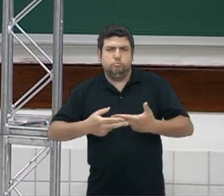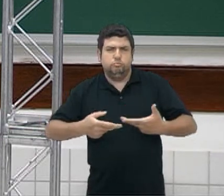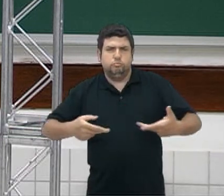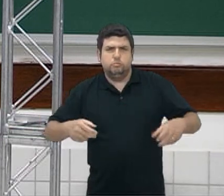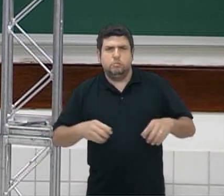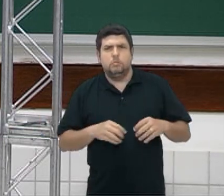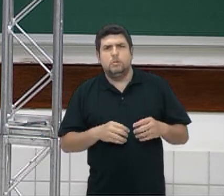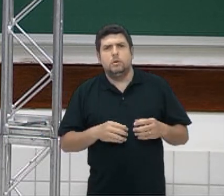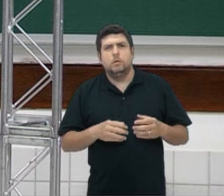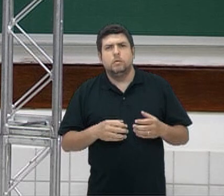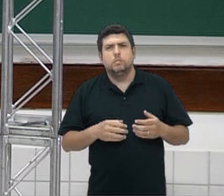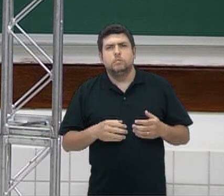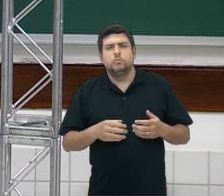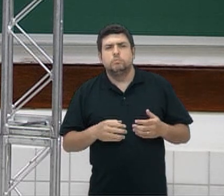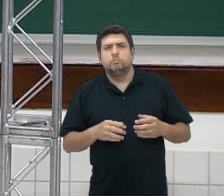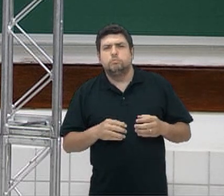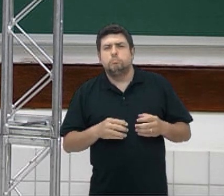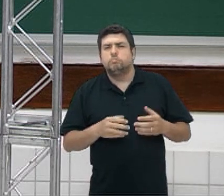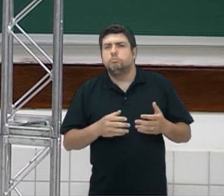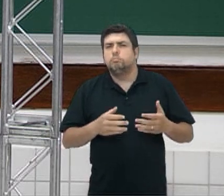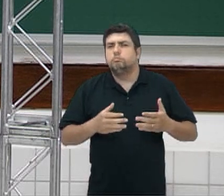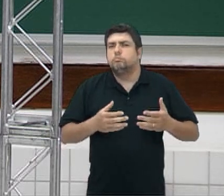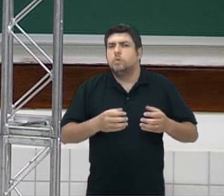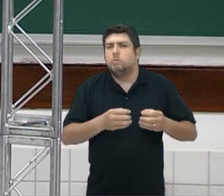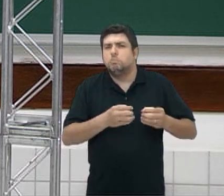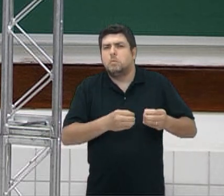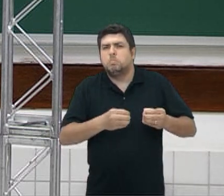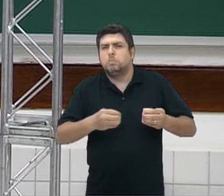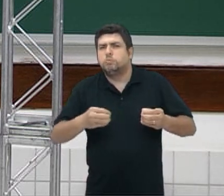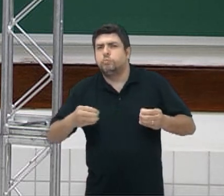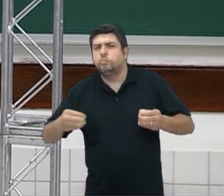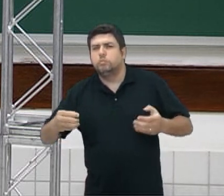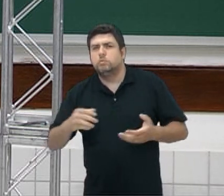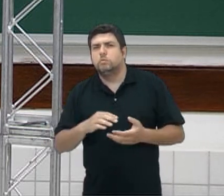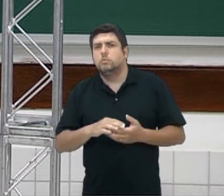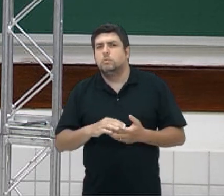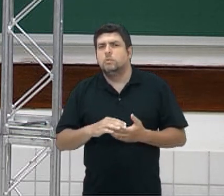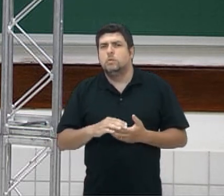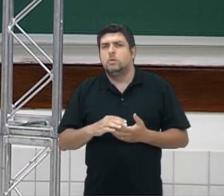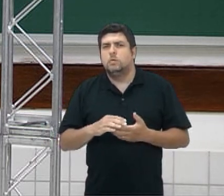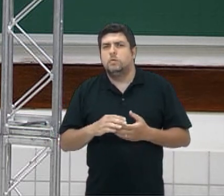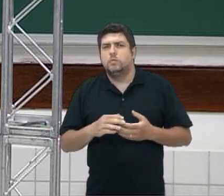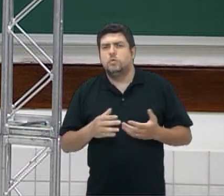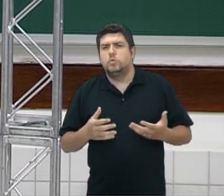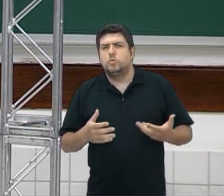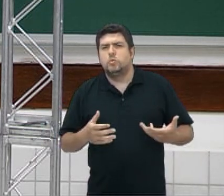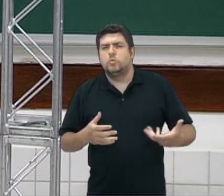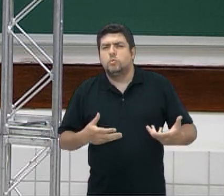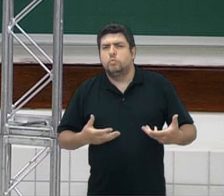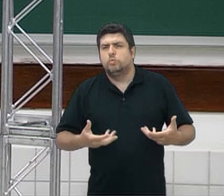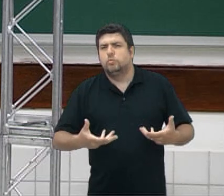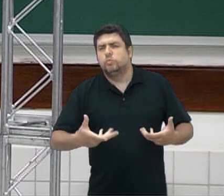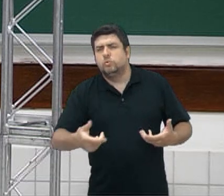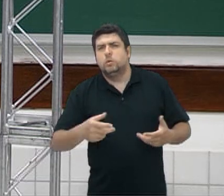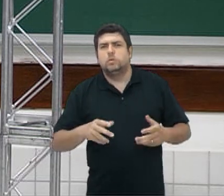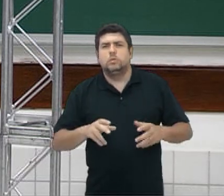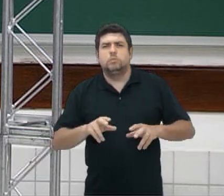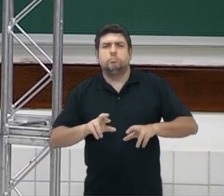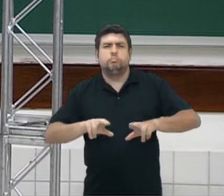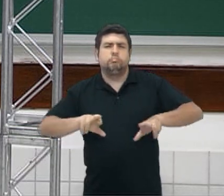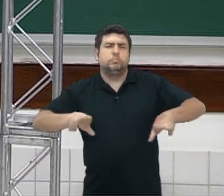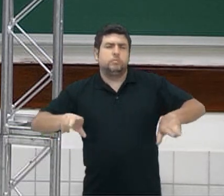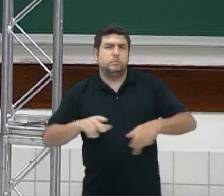corpos que apresentam várias velocidades, né? E isso é bastante comum, por